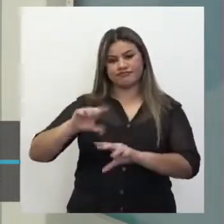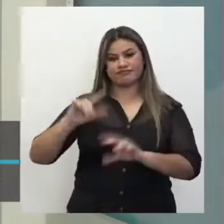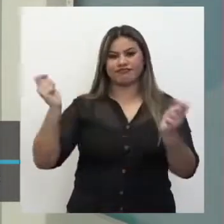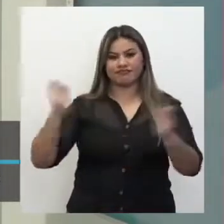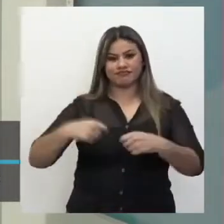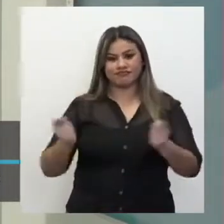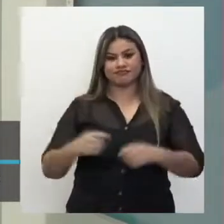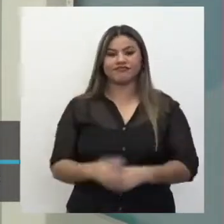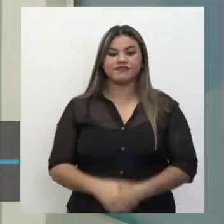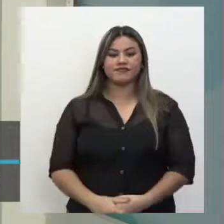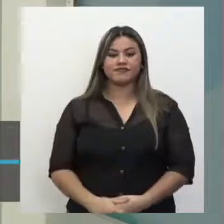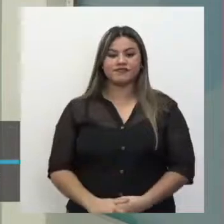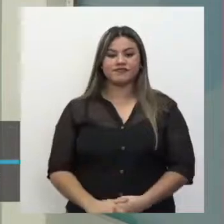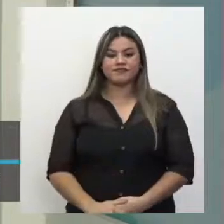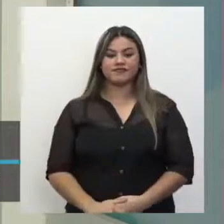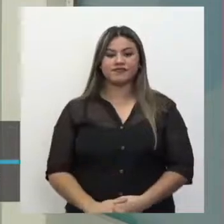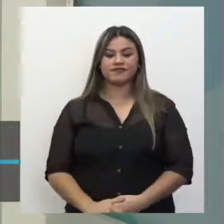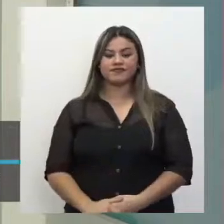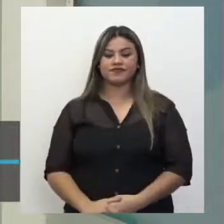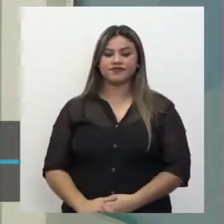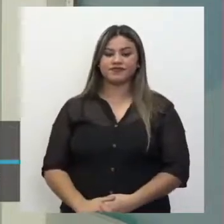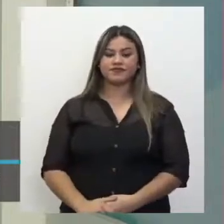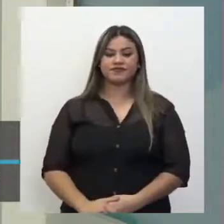gente tem. Há